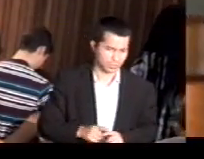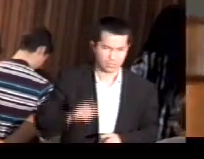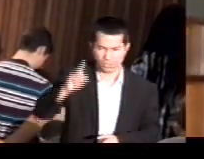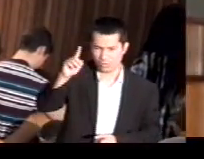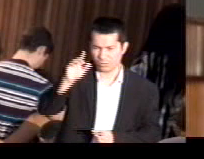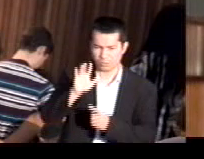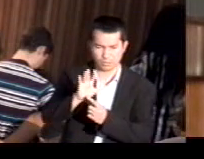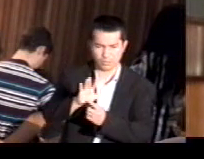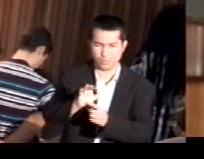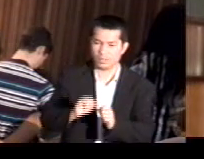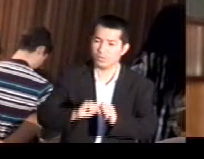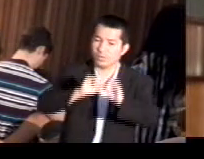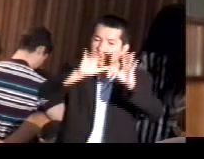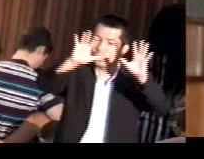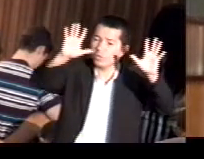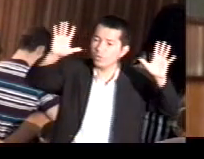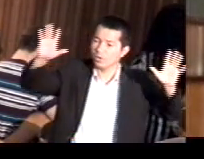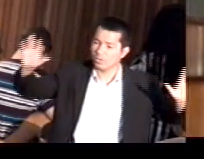de alguma maneira.